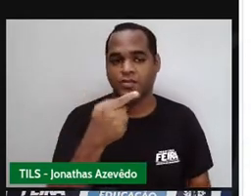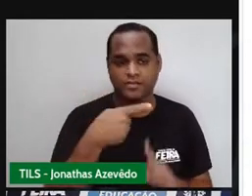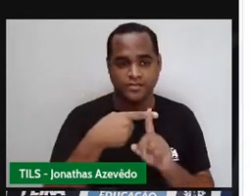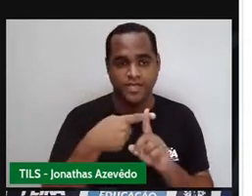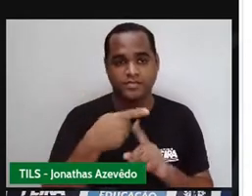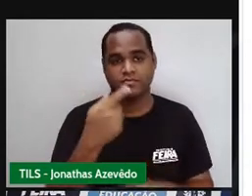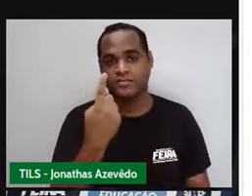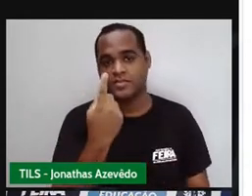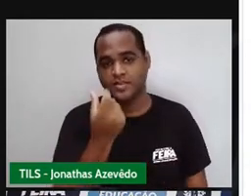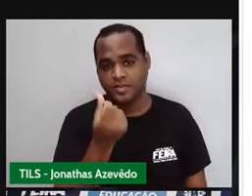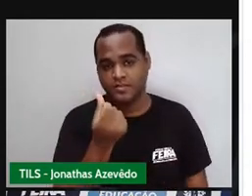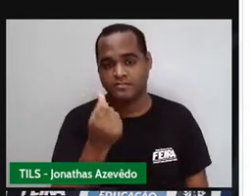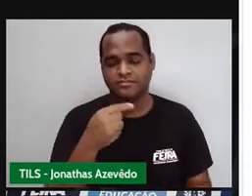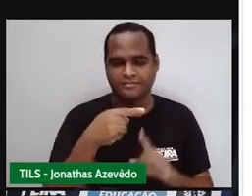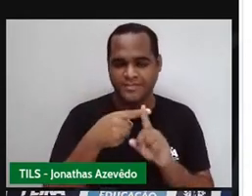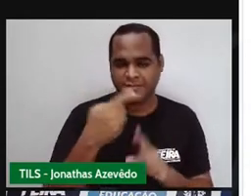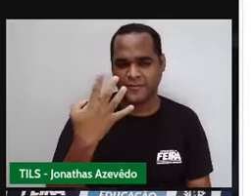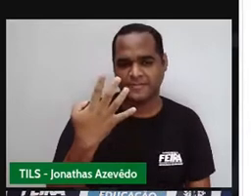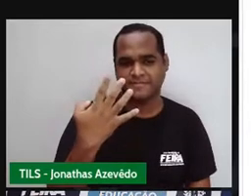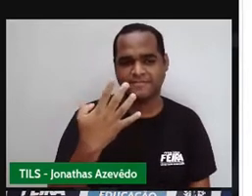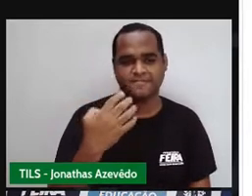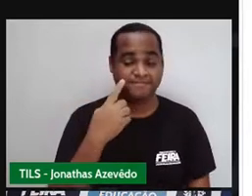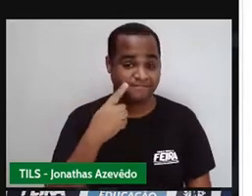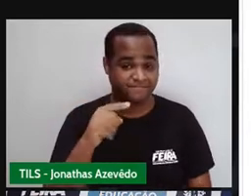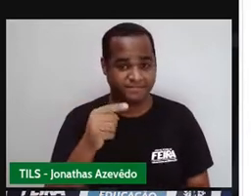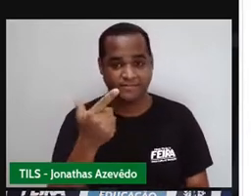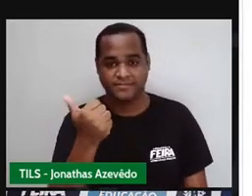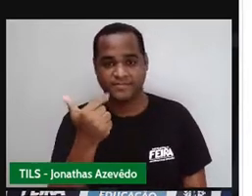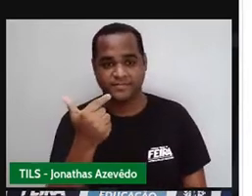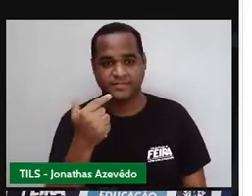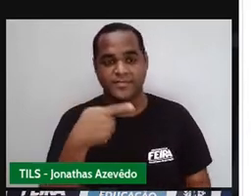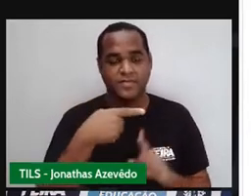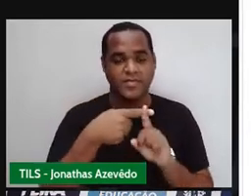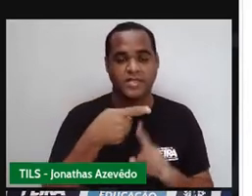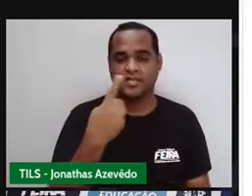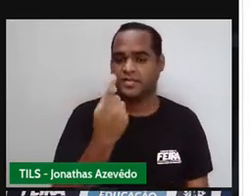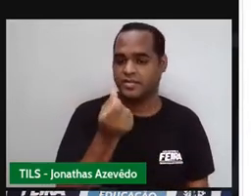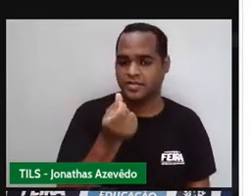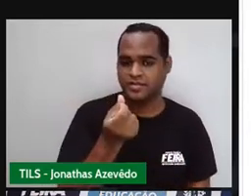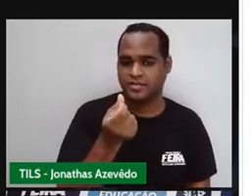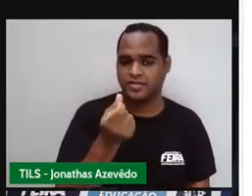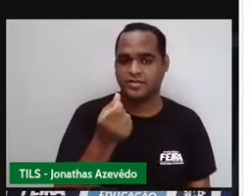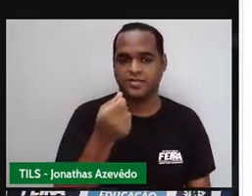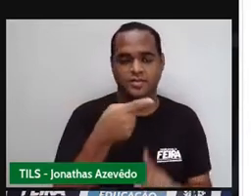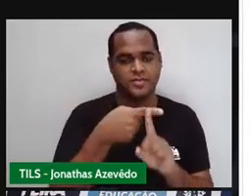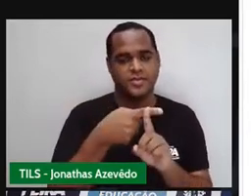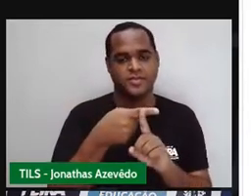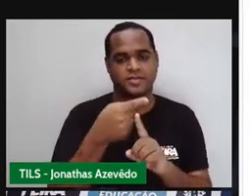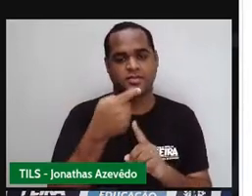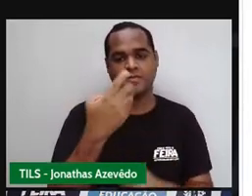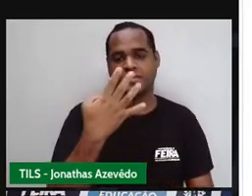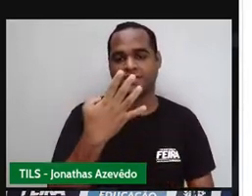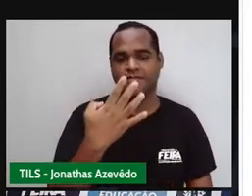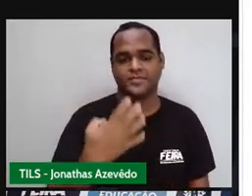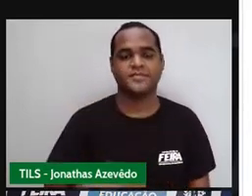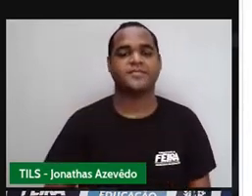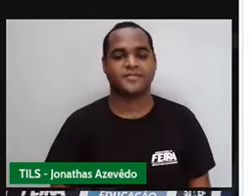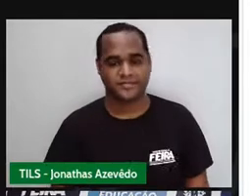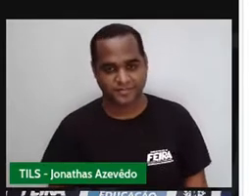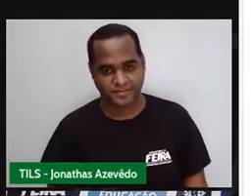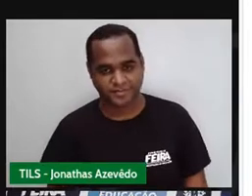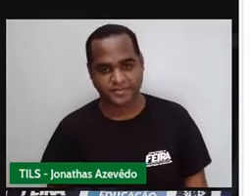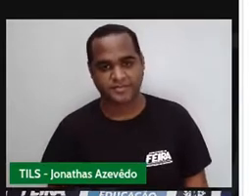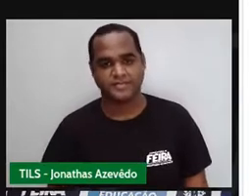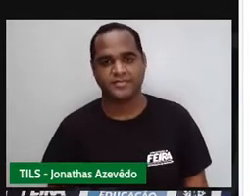16 mais quatro vamos escrever isso 12 mais 16 mais quatro